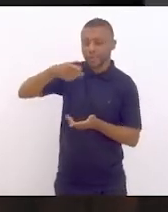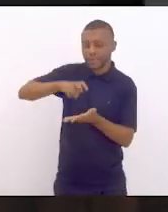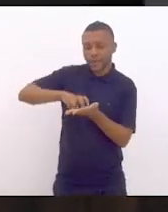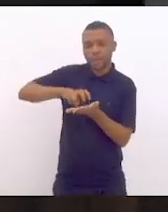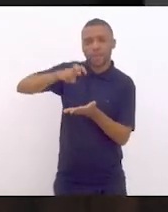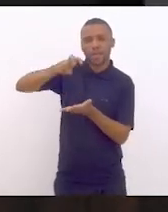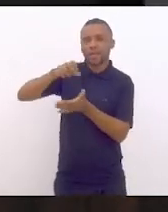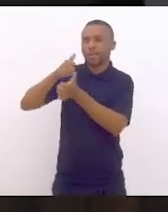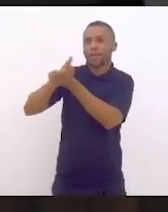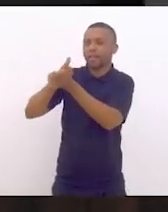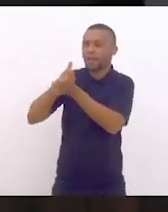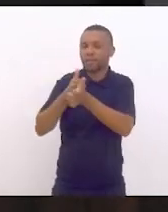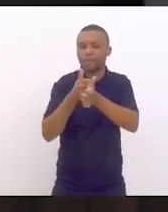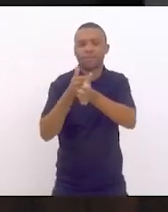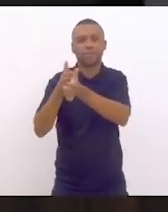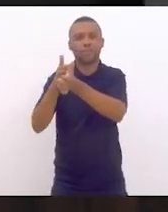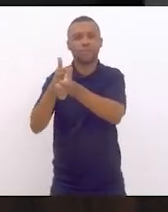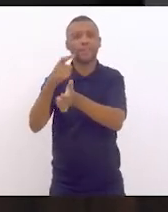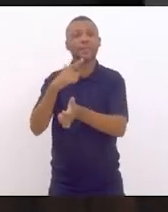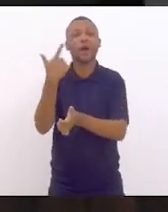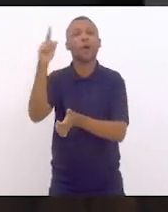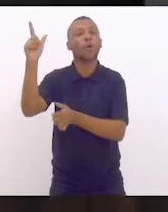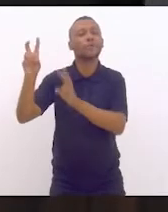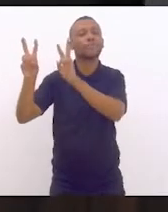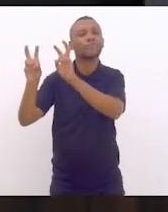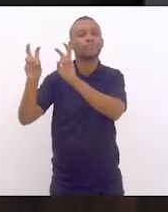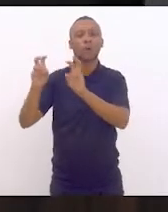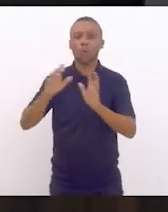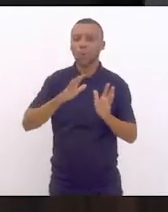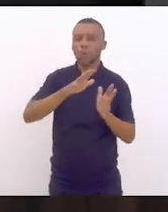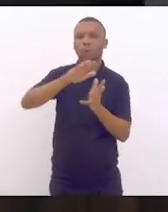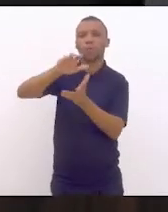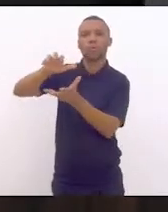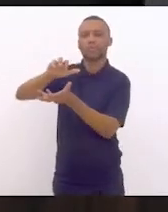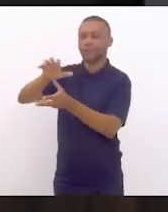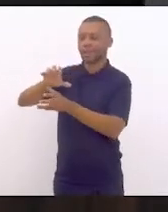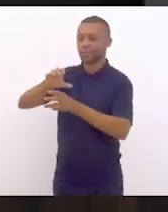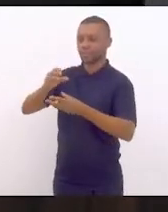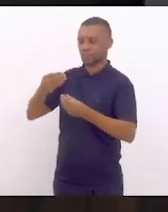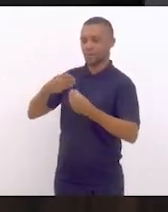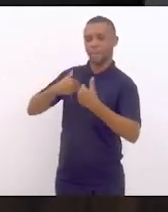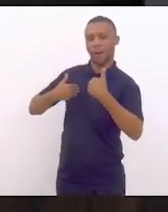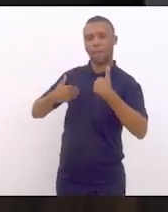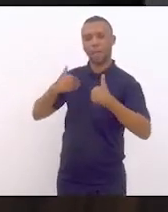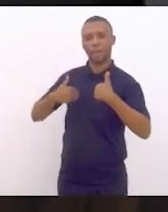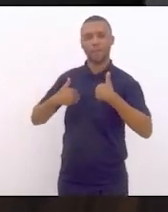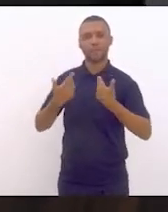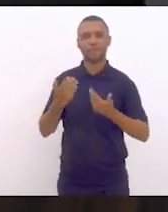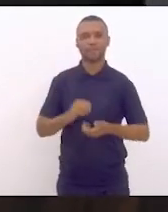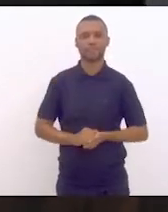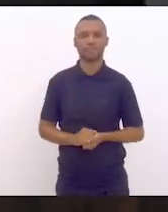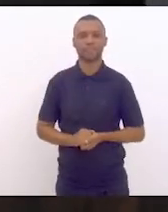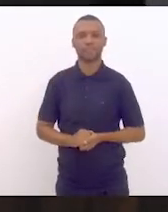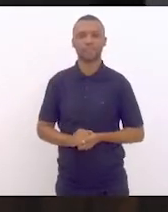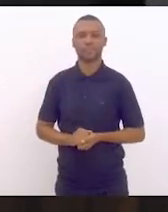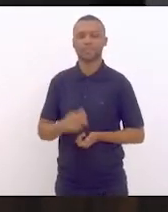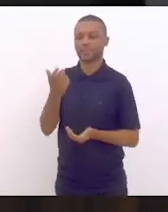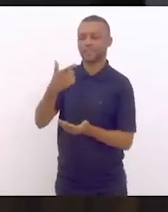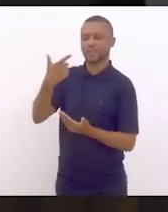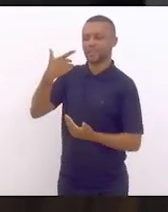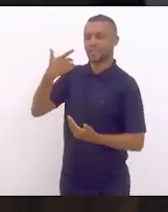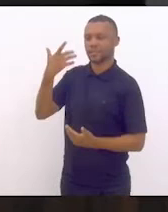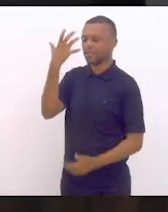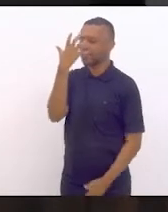perseguia. Também tem outra, universo no seu corpo. Hoje. São teu corpo, amante, amiga, amiga